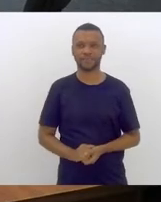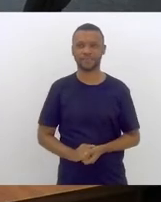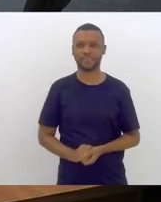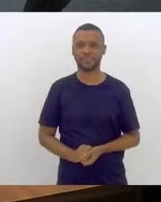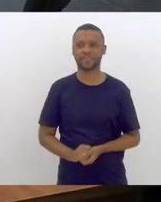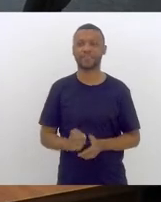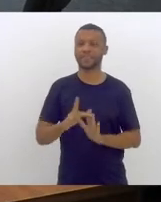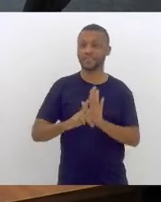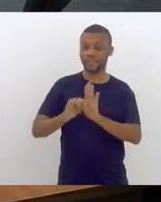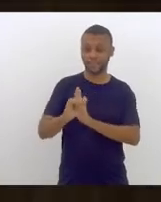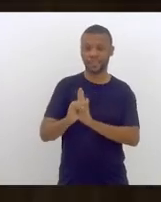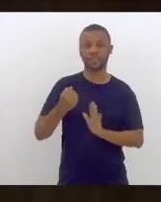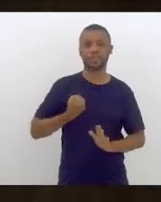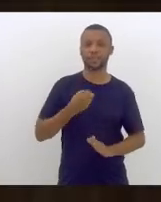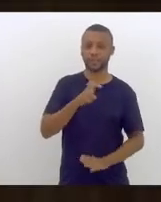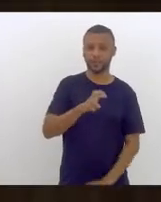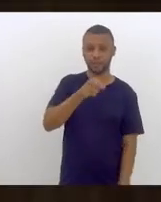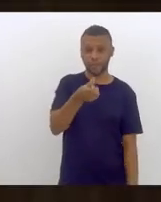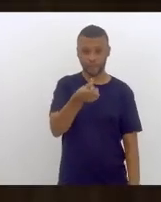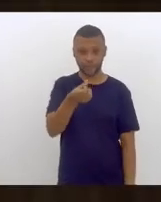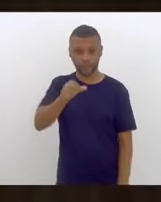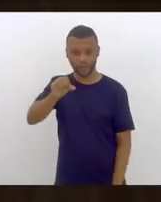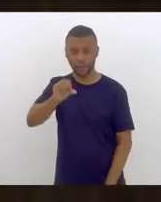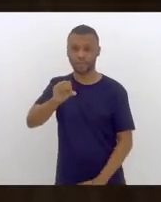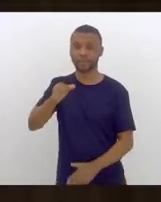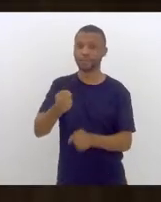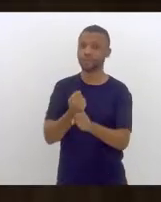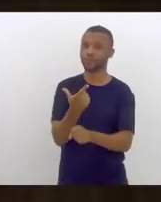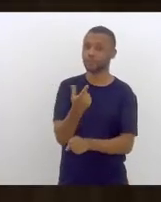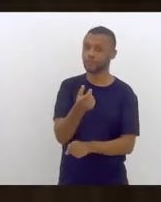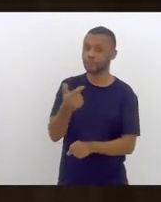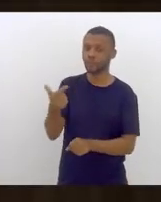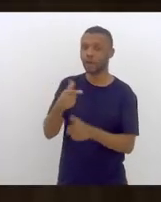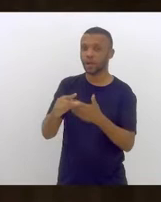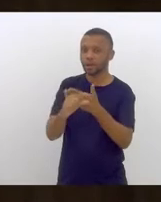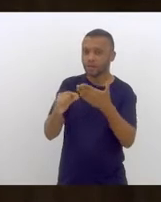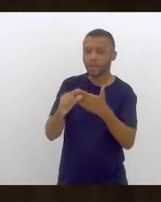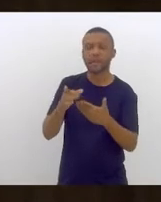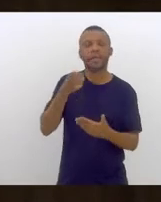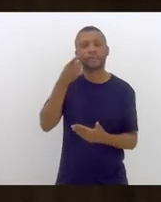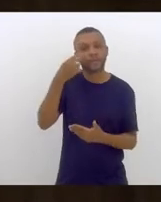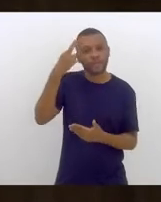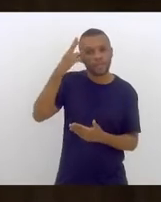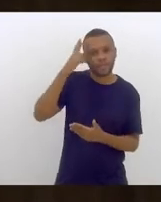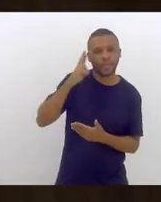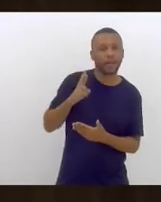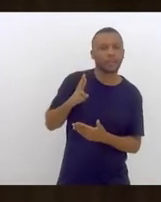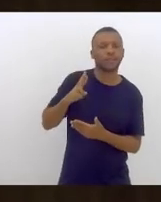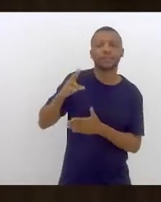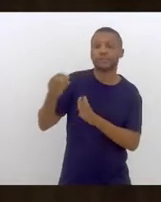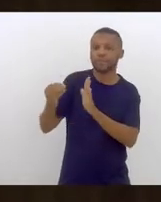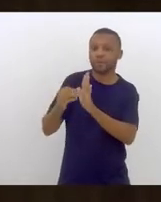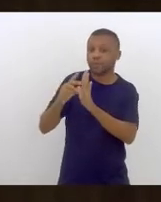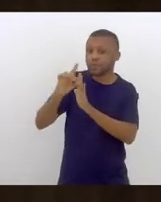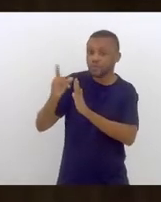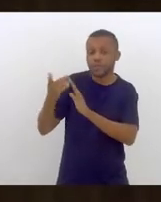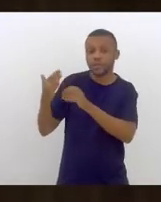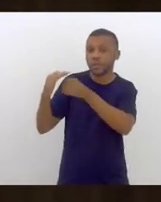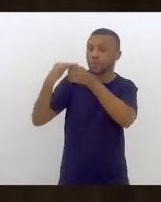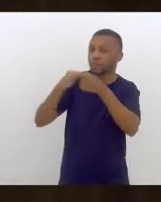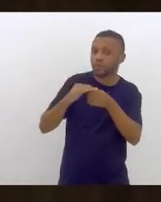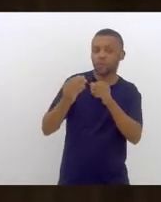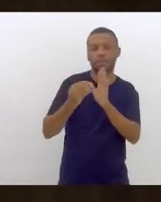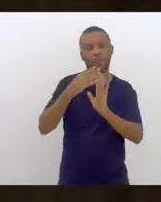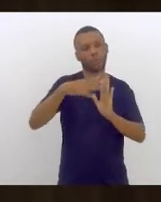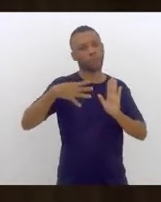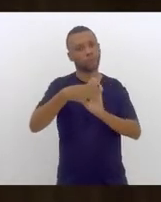Projeto de Lei 5669, de 22, de autoria da deputada Renata Souza, que inclui o Dia das Oprimidas no calendário oficial